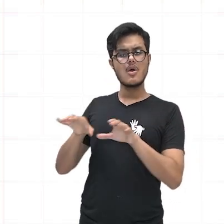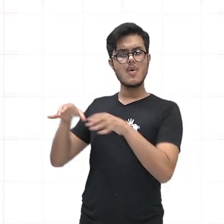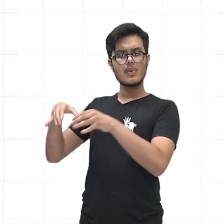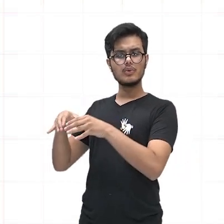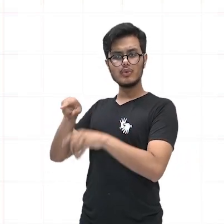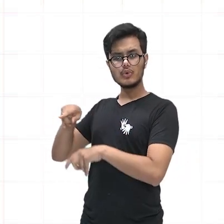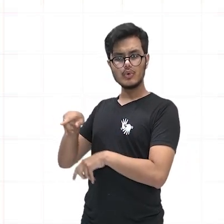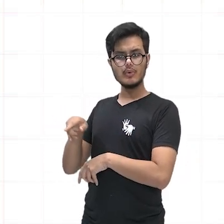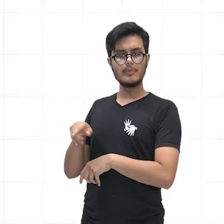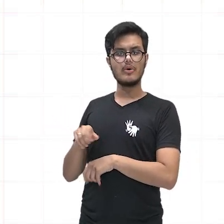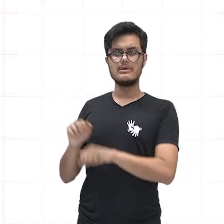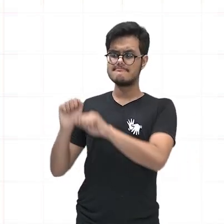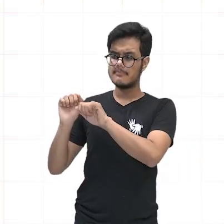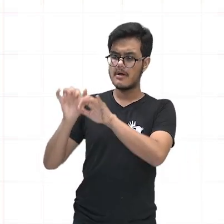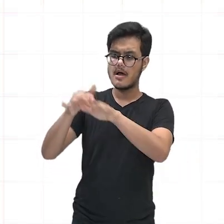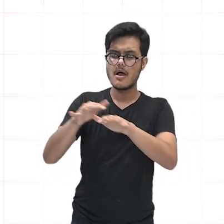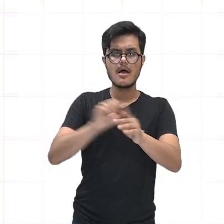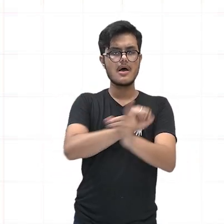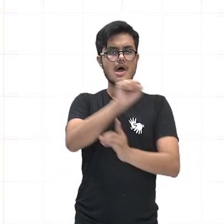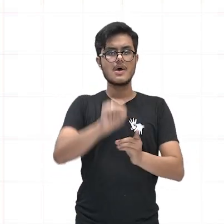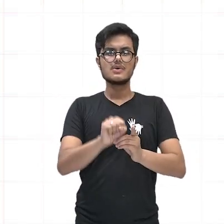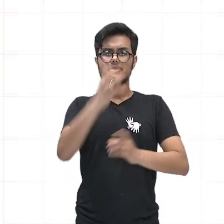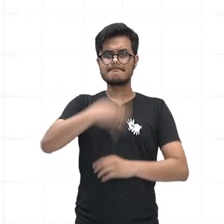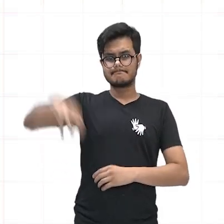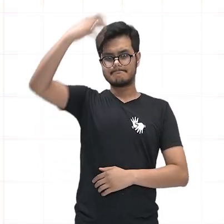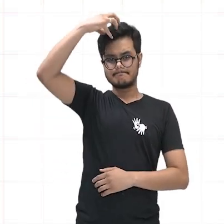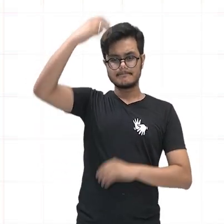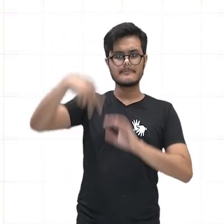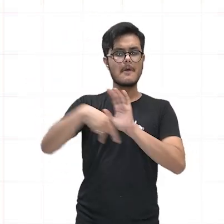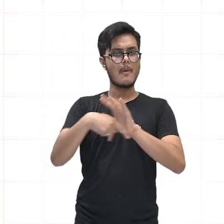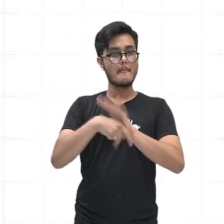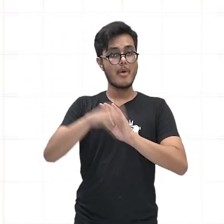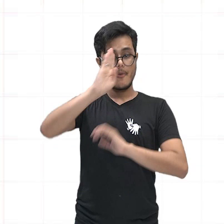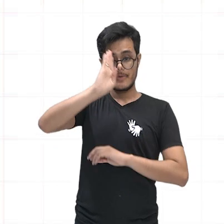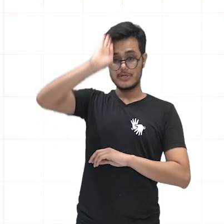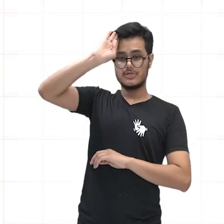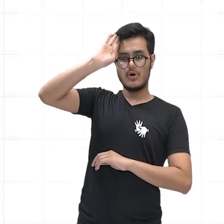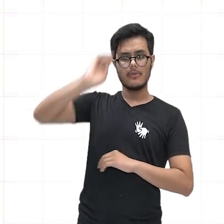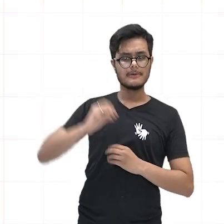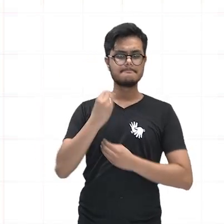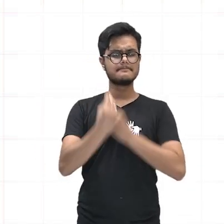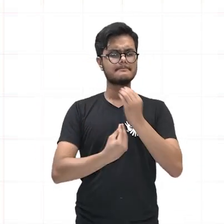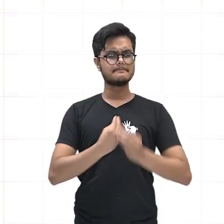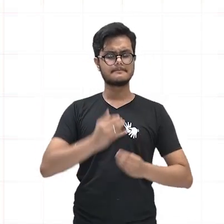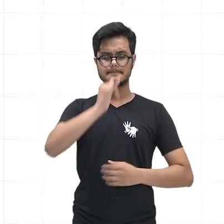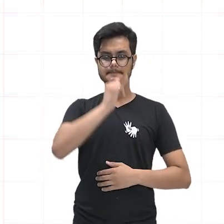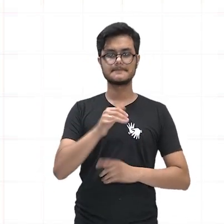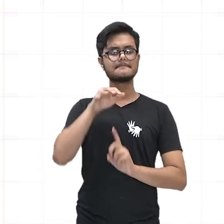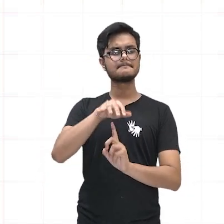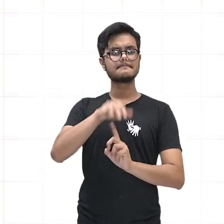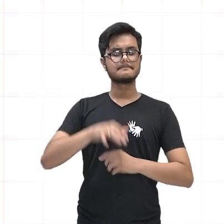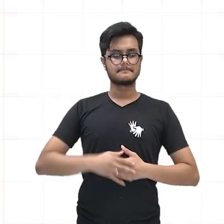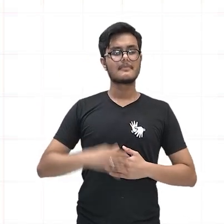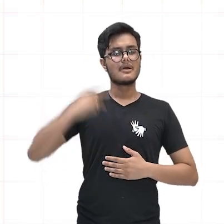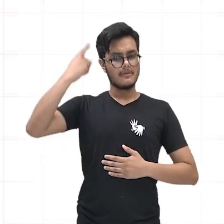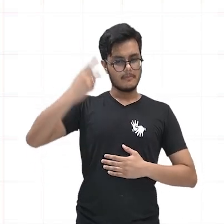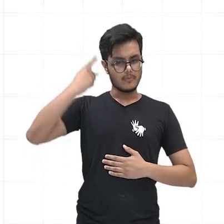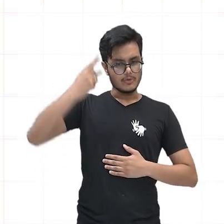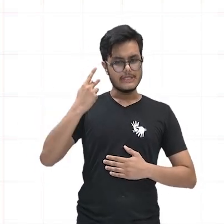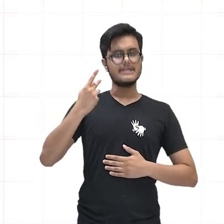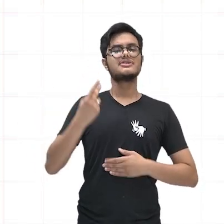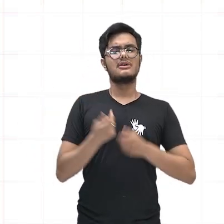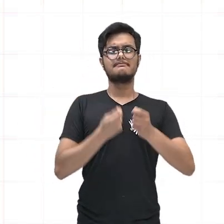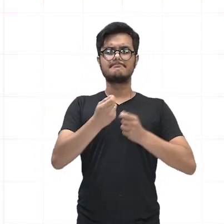etrusca moldaram a monarquia Romana tá vamos ver a influência política e